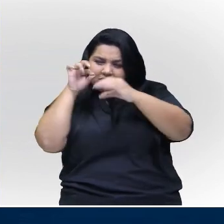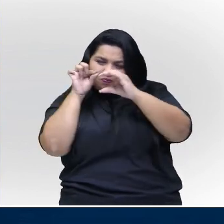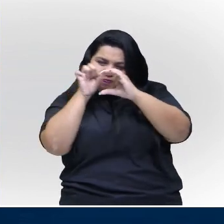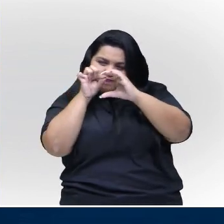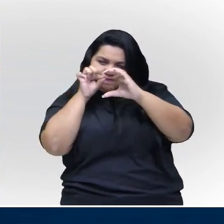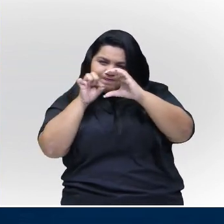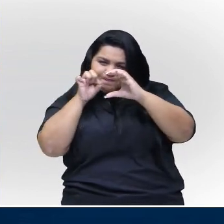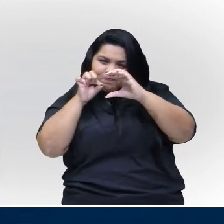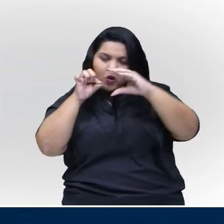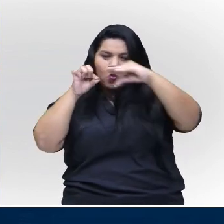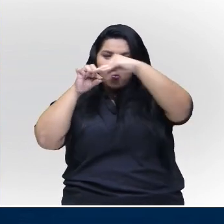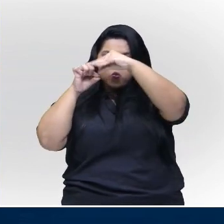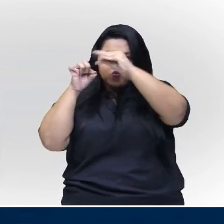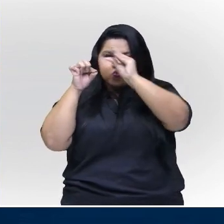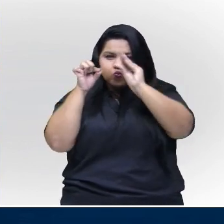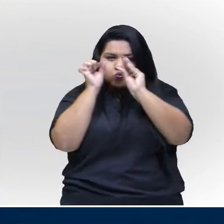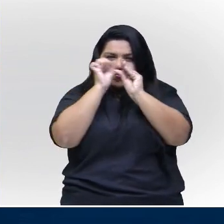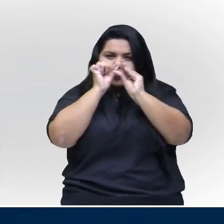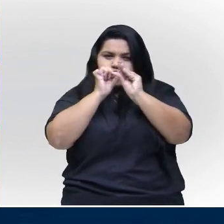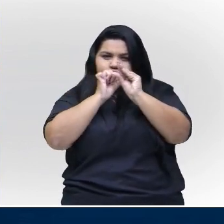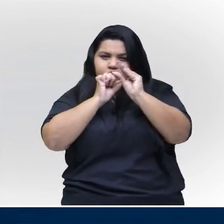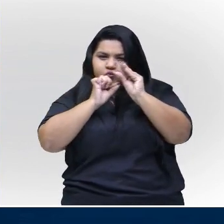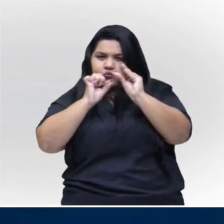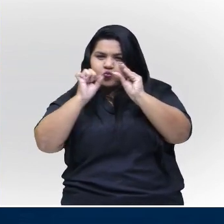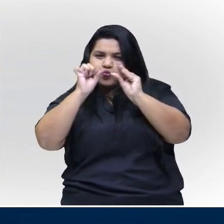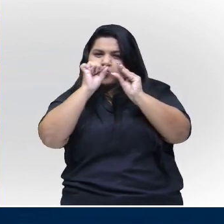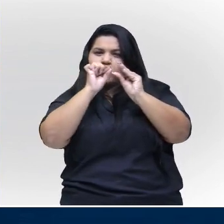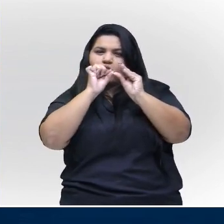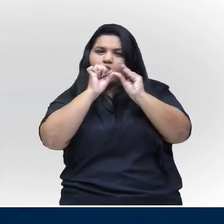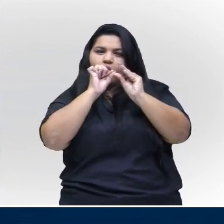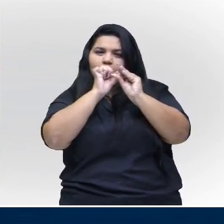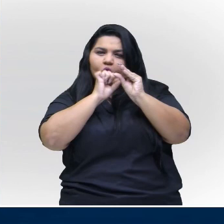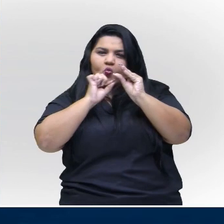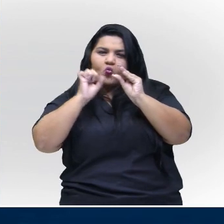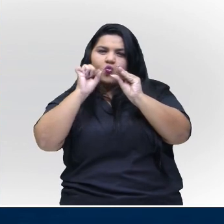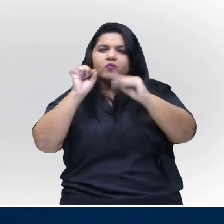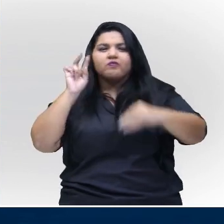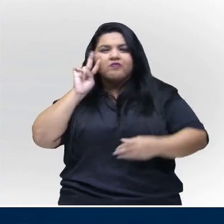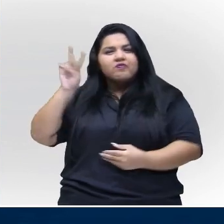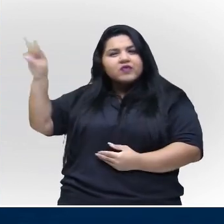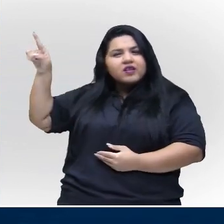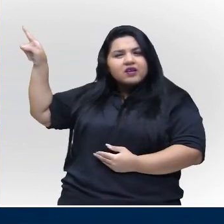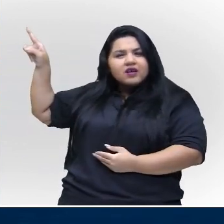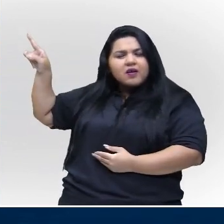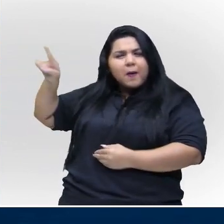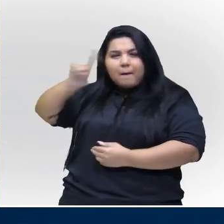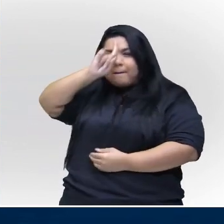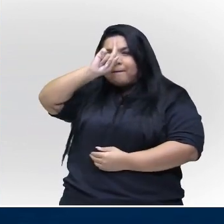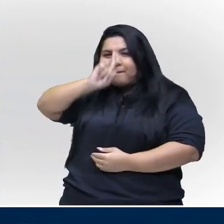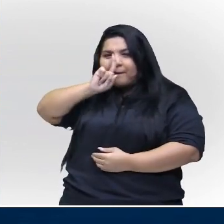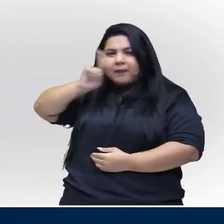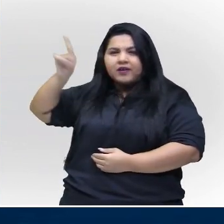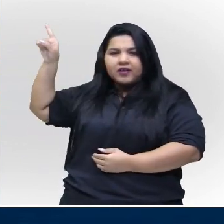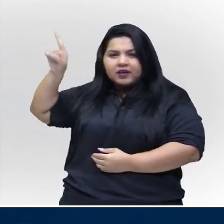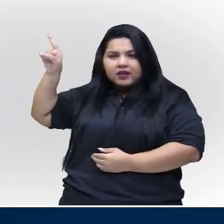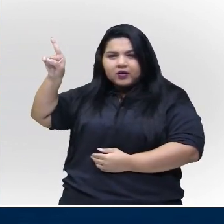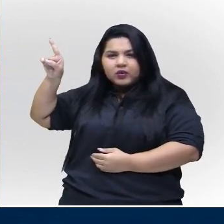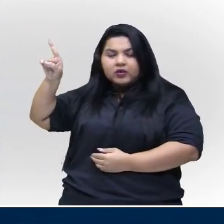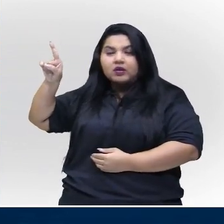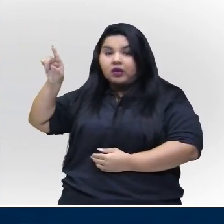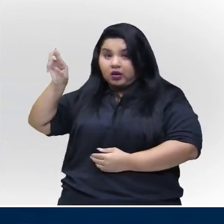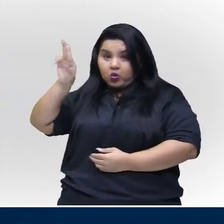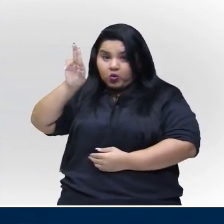ele, como aqui na imagem, ó, esse aqui que a gente está vendo, essa parte em amarelo aqui, ó, é o